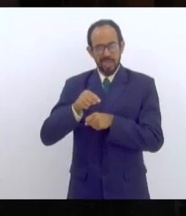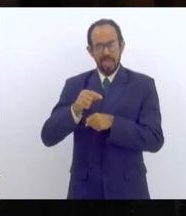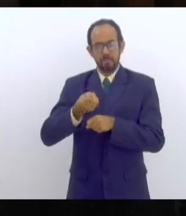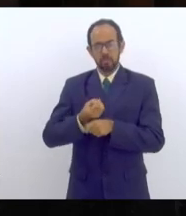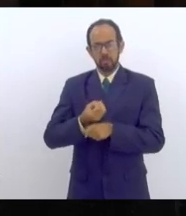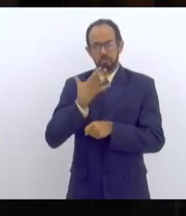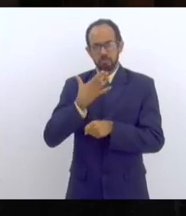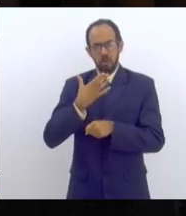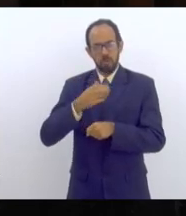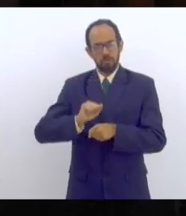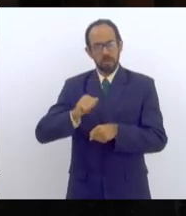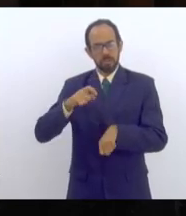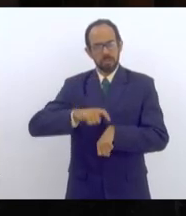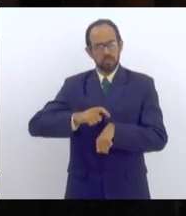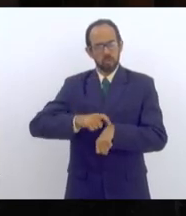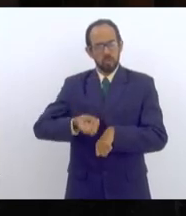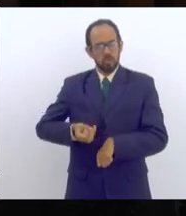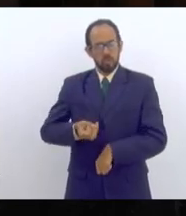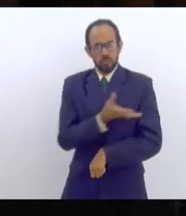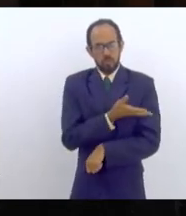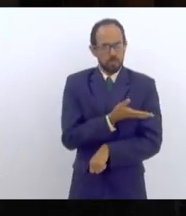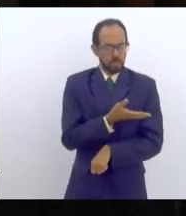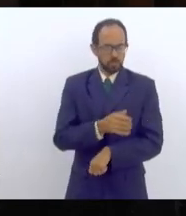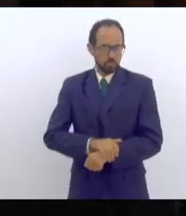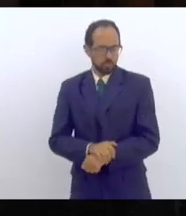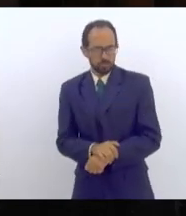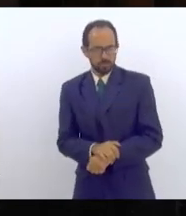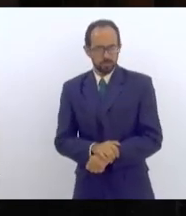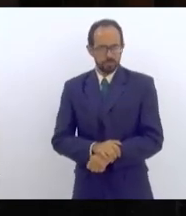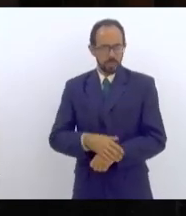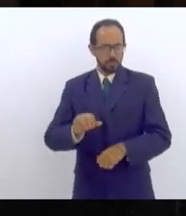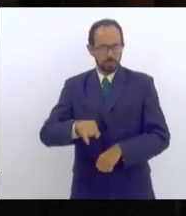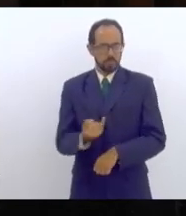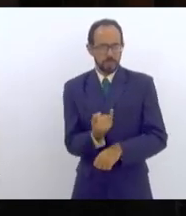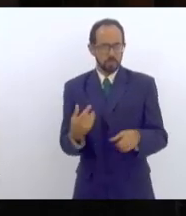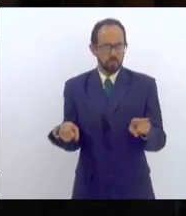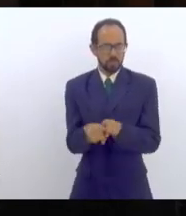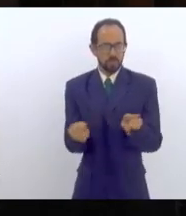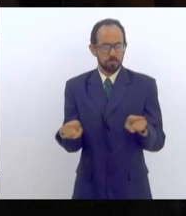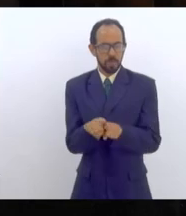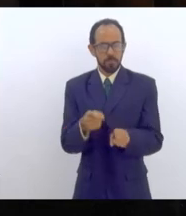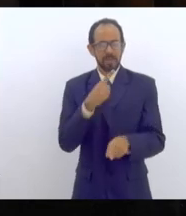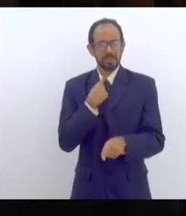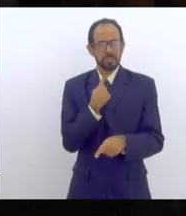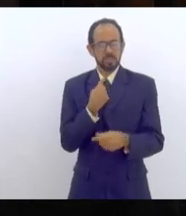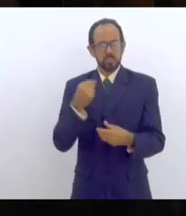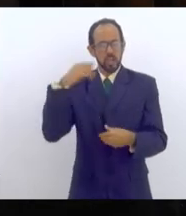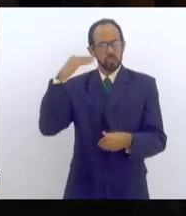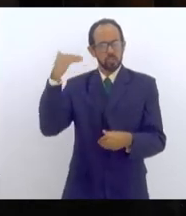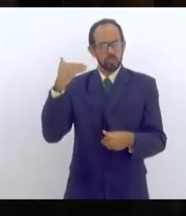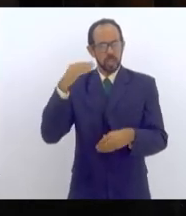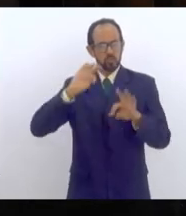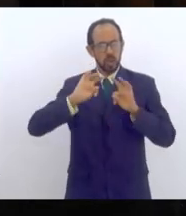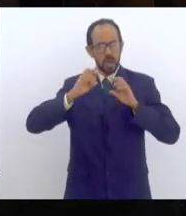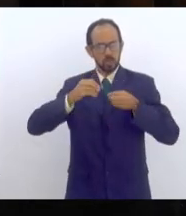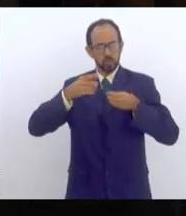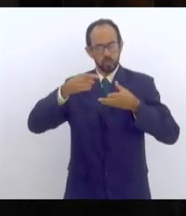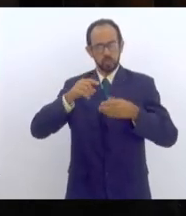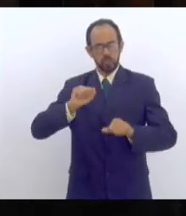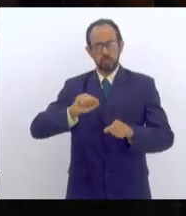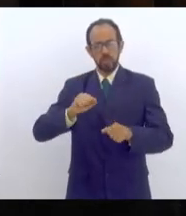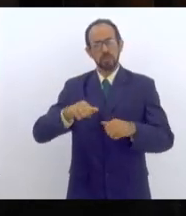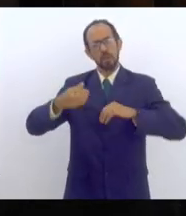para essa nova etapa. Aproveito também para desejar sucesso e parabenizar o presidente eleito, meu